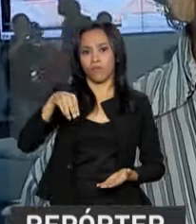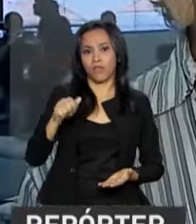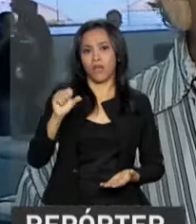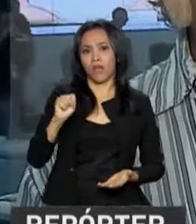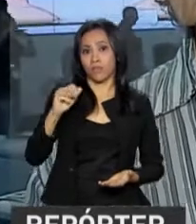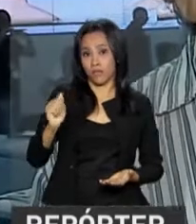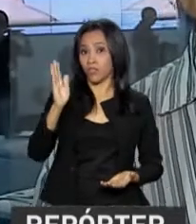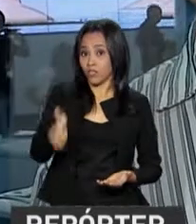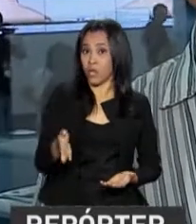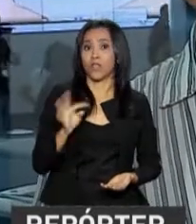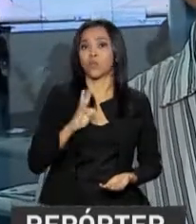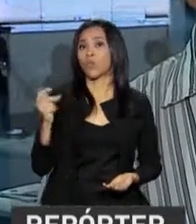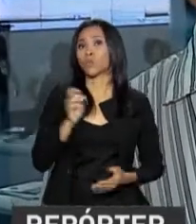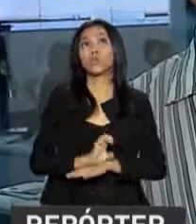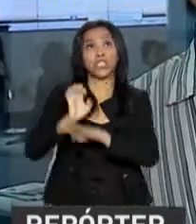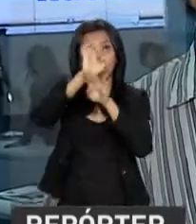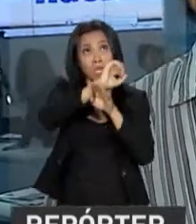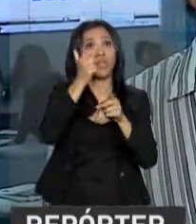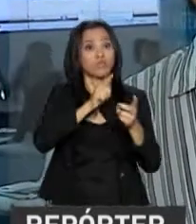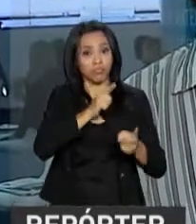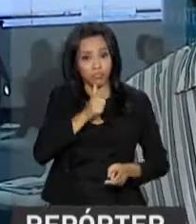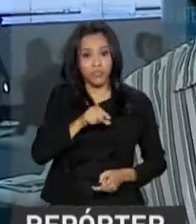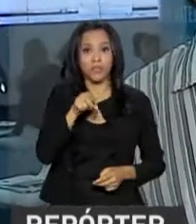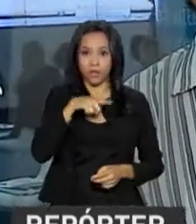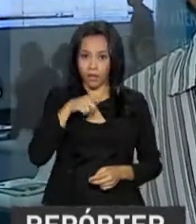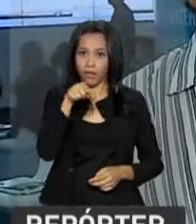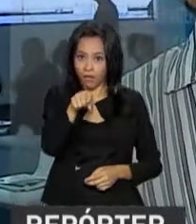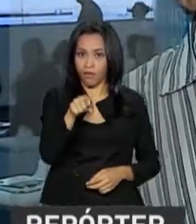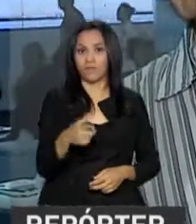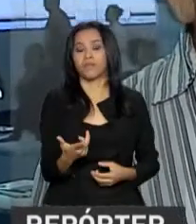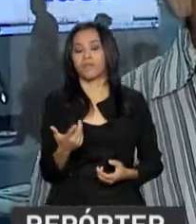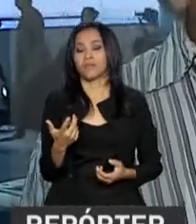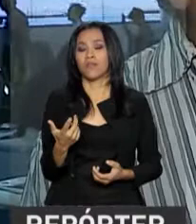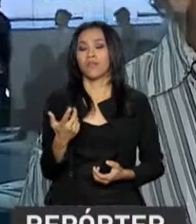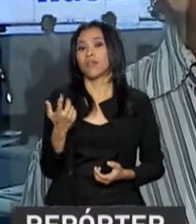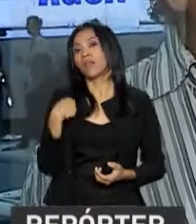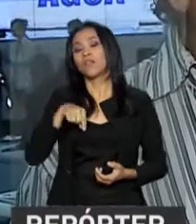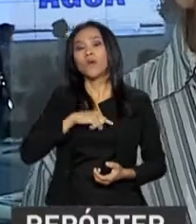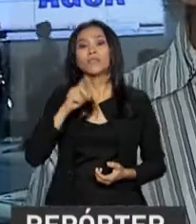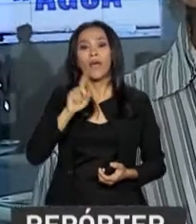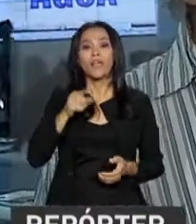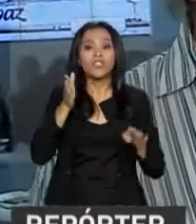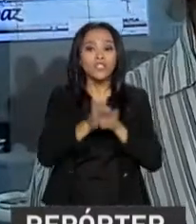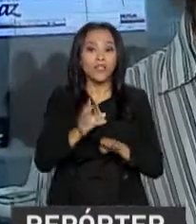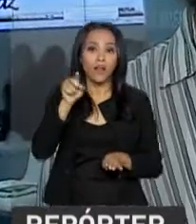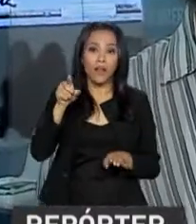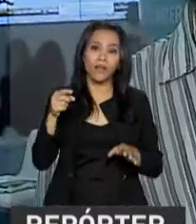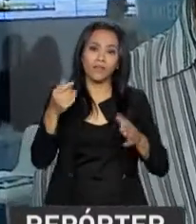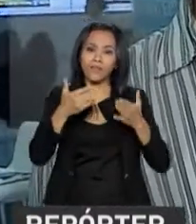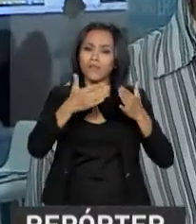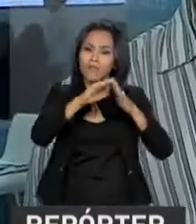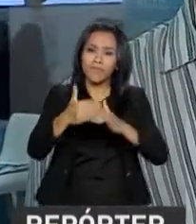superintendência todos os estados estão sendo contemplados e o caminho é chegar até a comunidade através de cooperação técnica com as